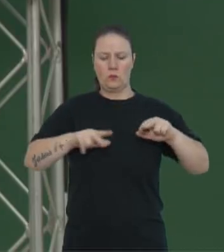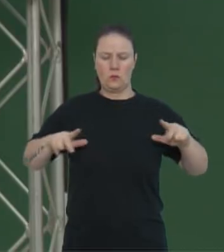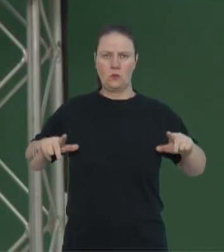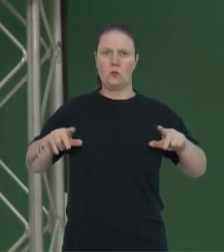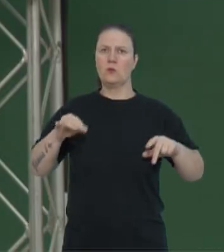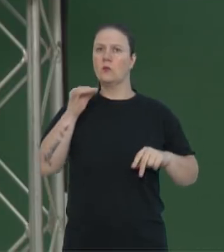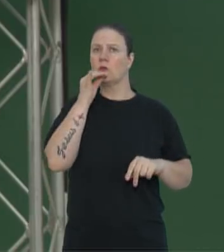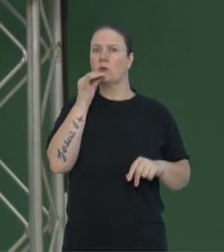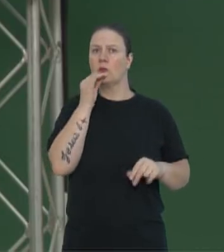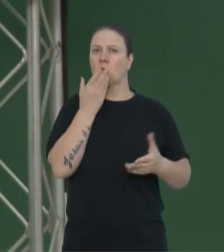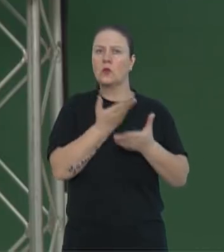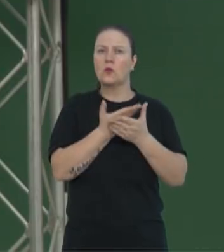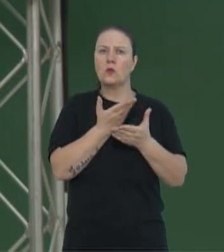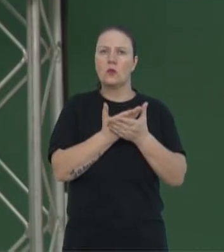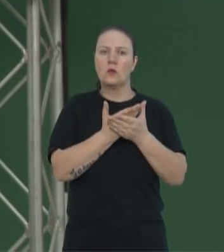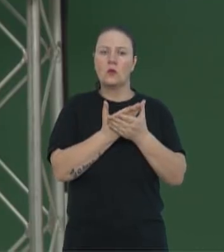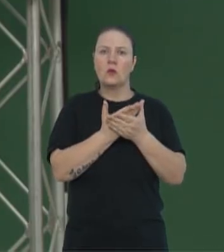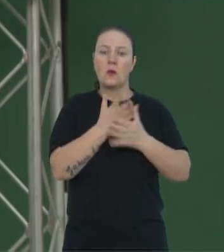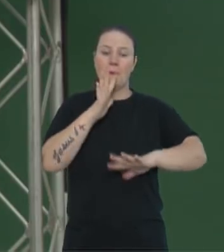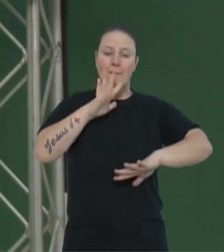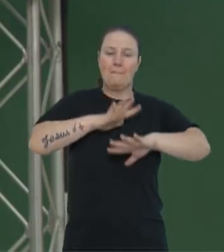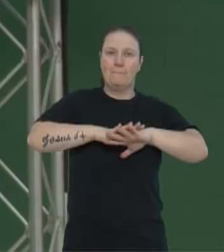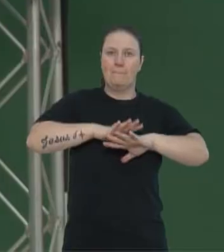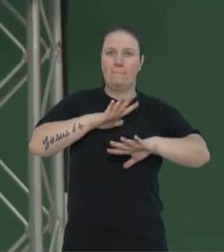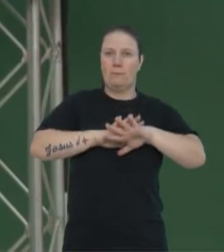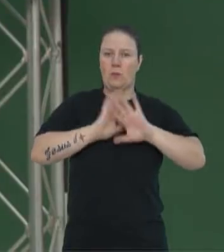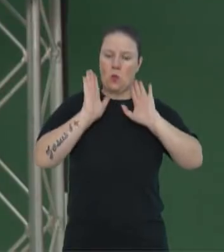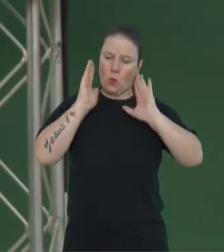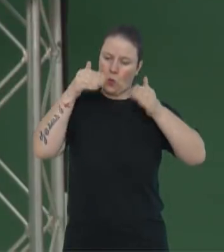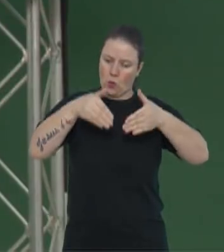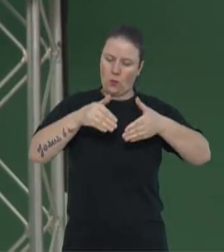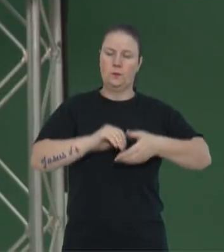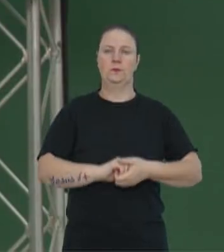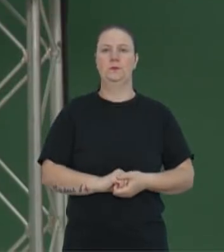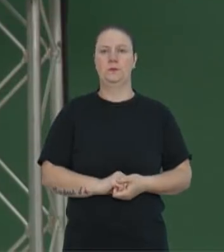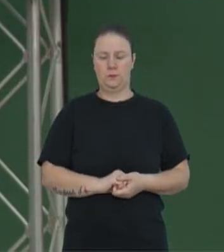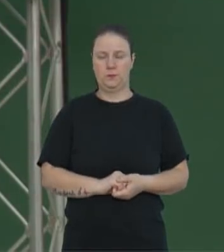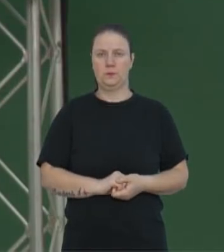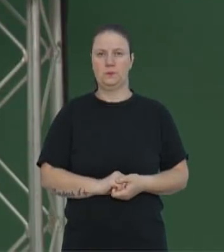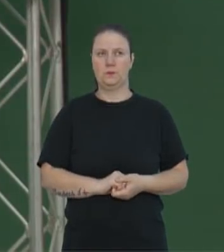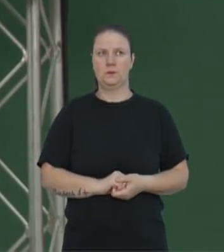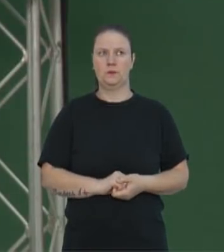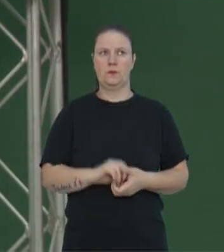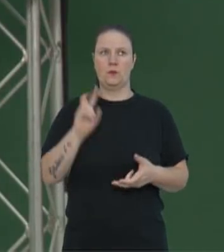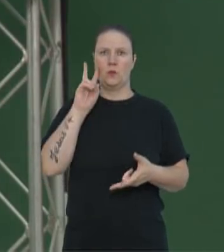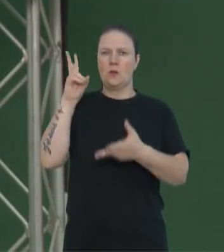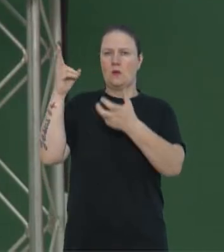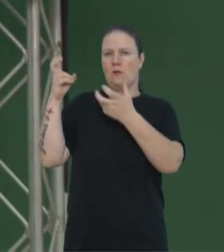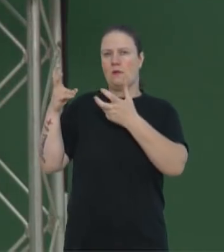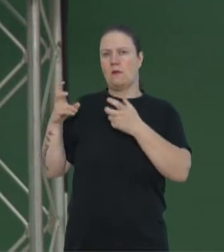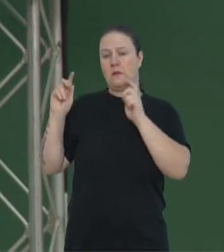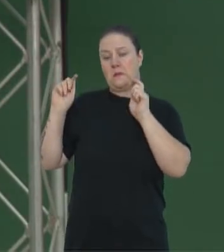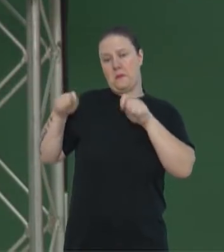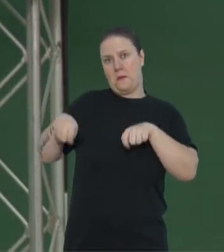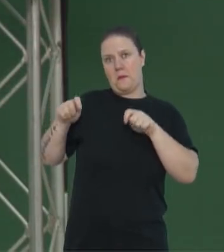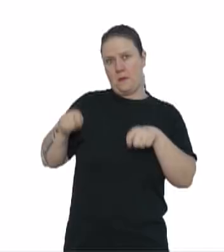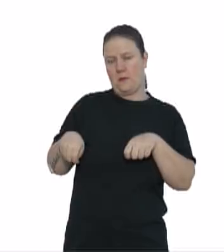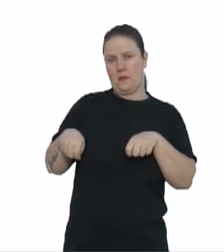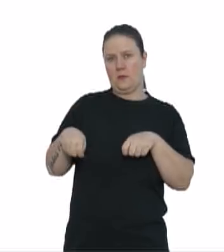por exemplo, de um estudo matemático, né? Então, uma análise possível, né, que a gente pode ter desse